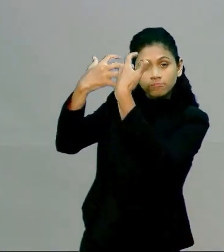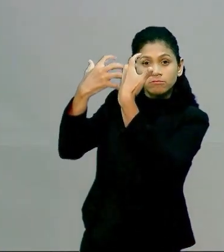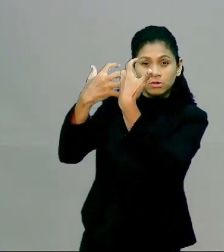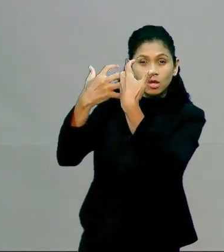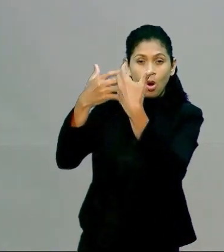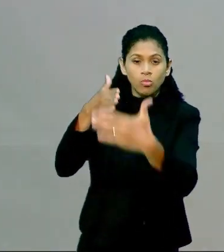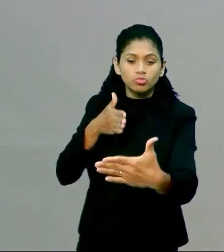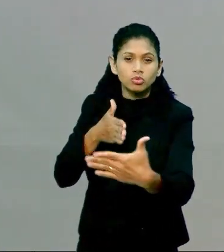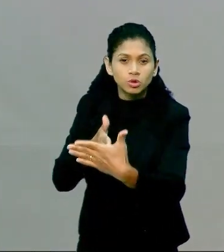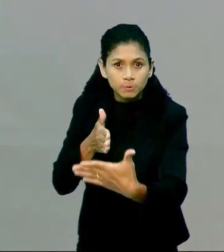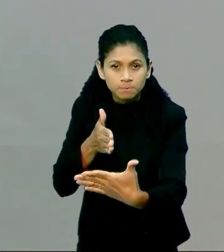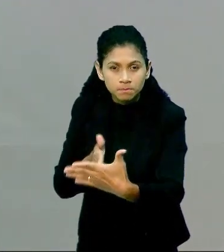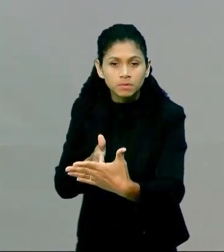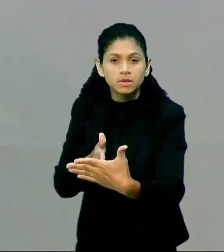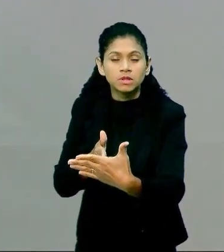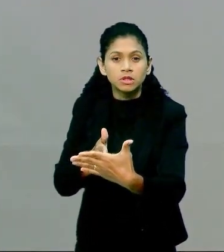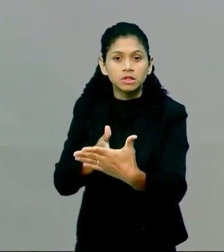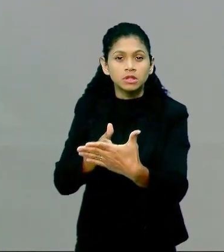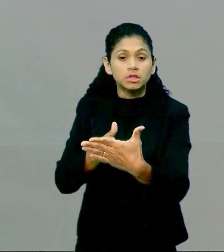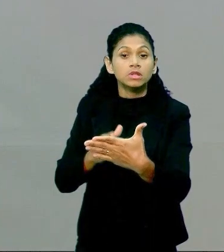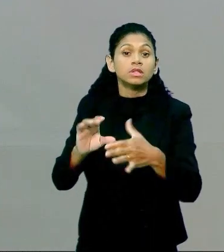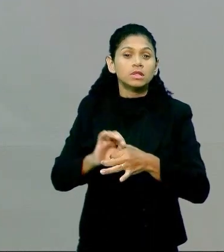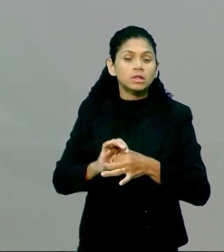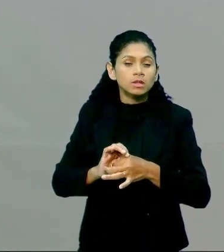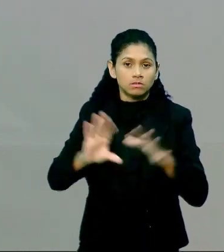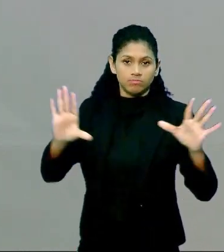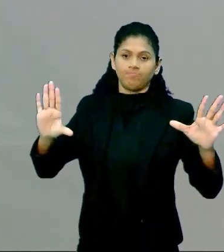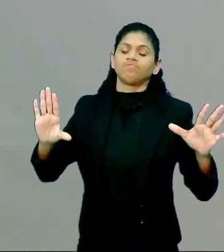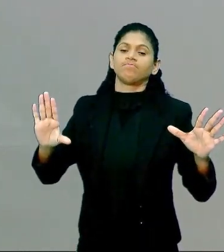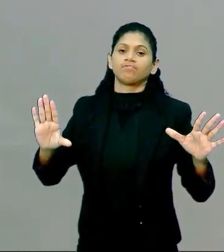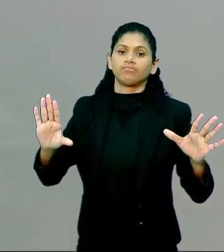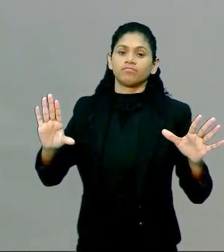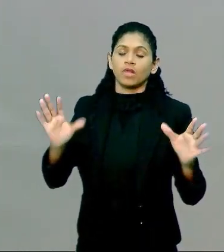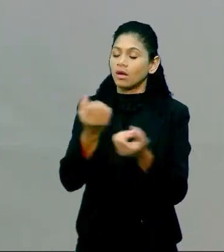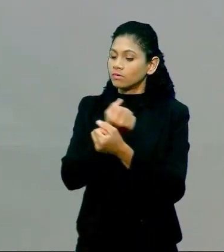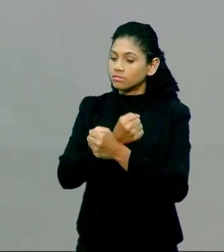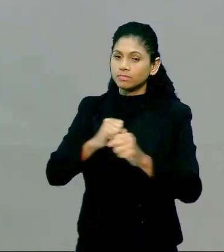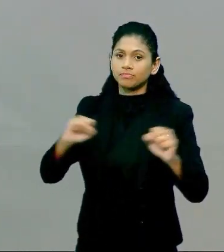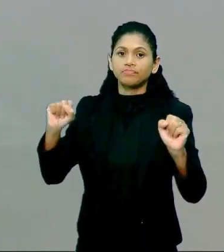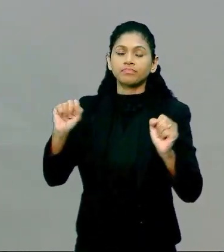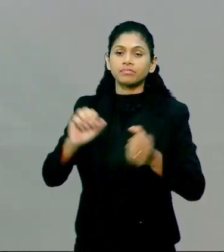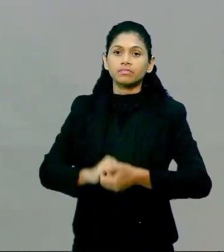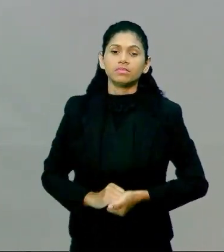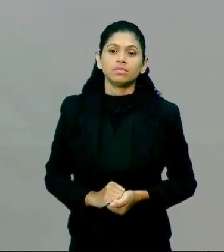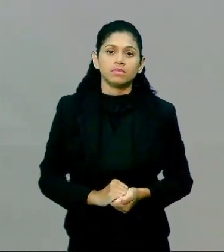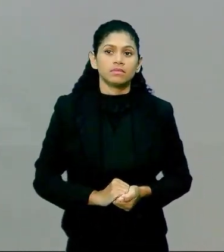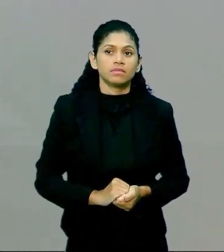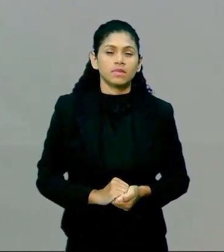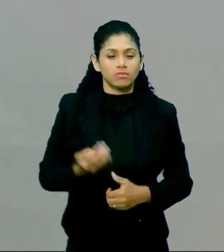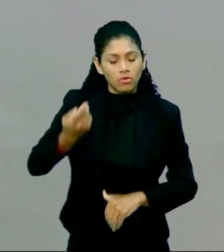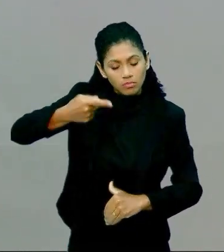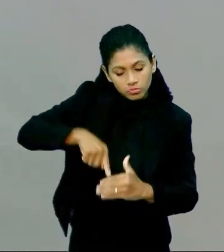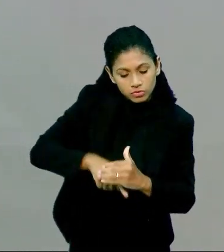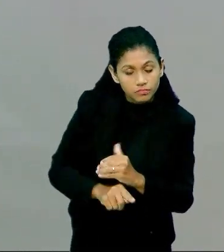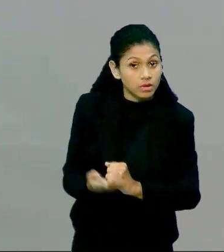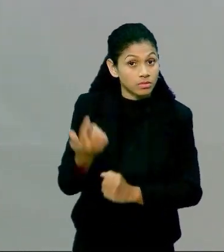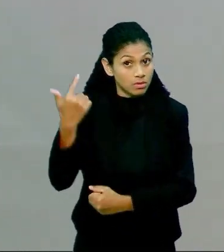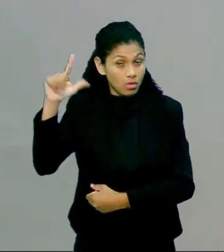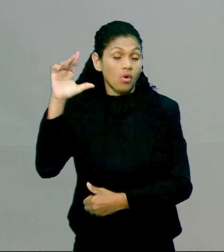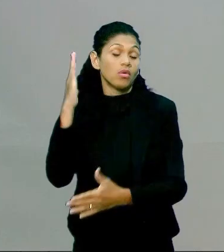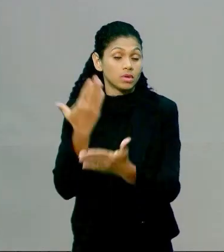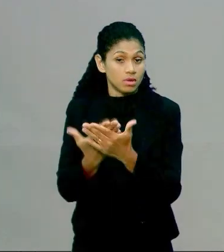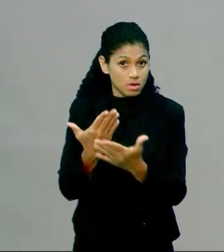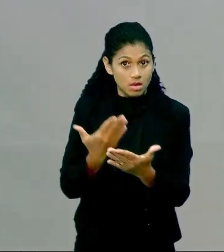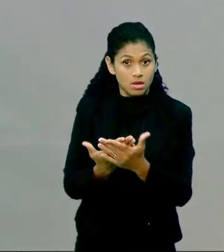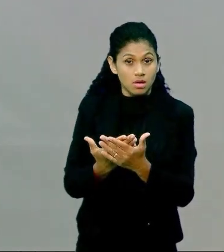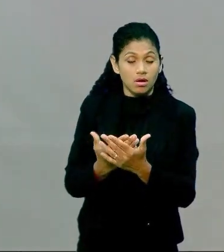liberdade. Nesse direcionamento, a gente vai buscar em uma outra aula, tá? A gente vai aprofundar quais são as reflexões,